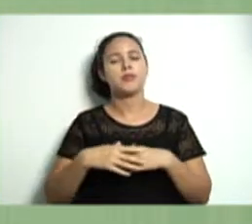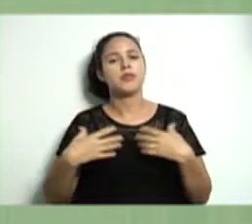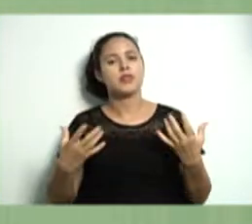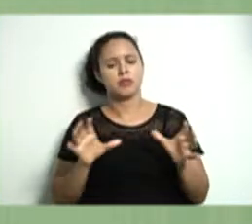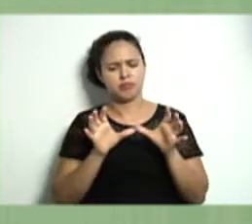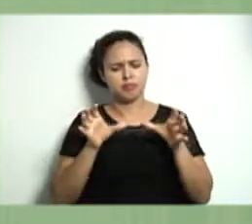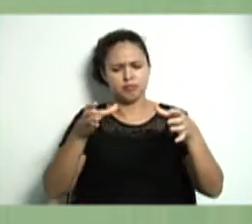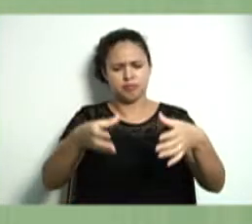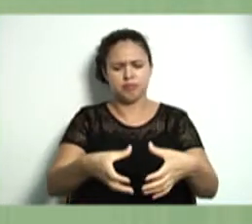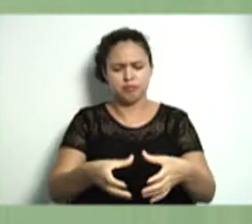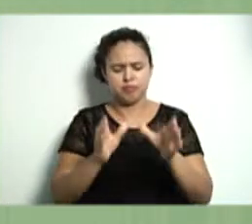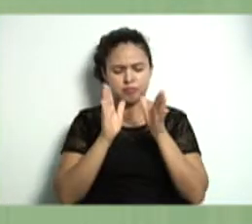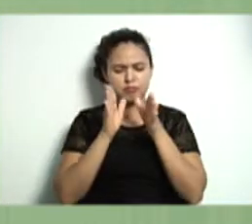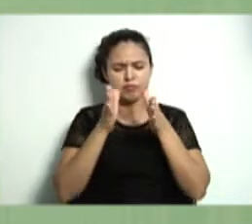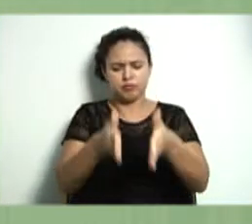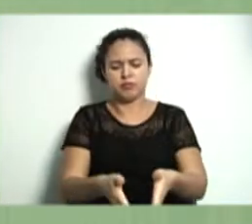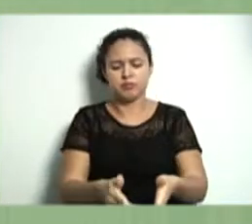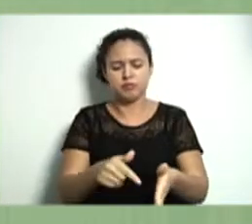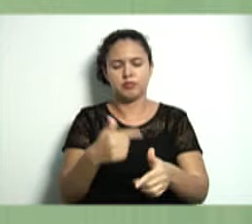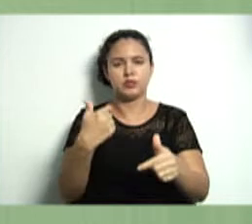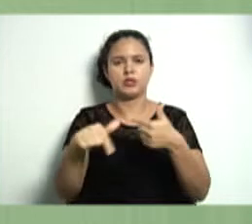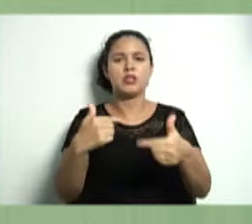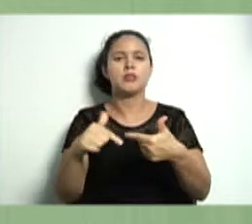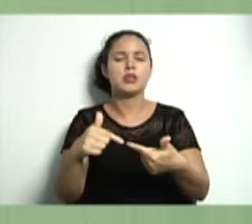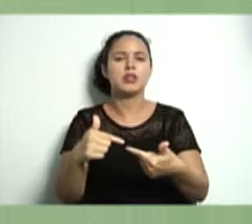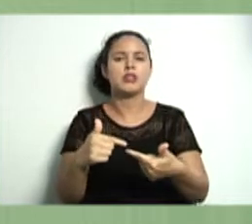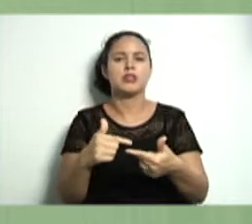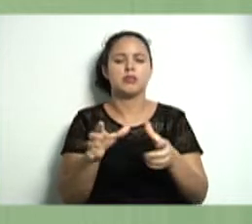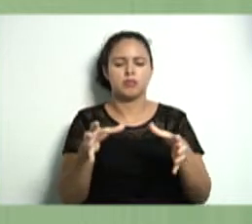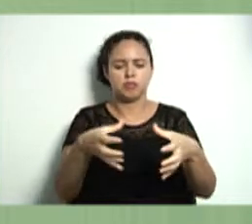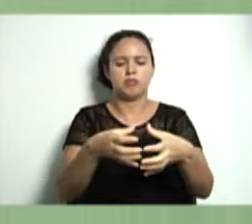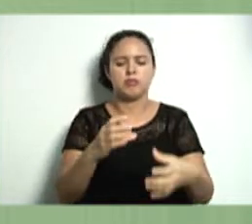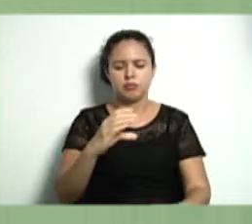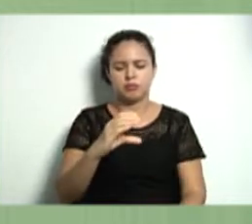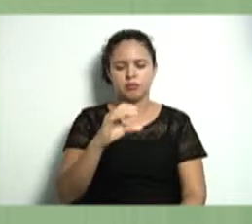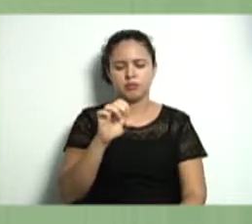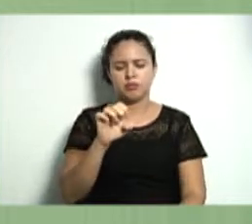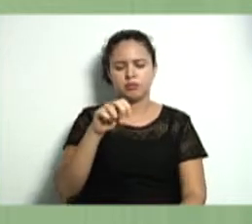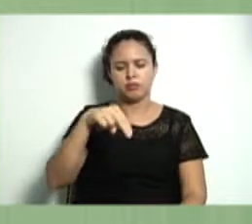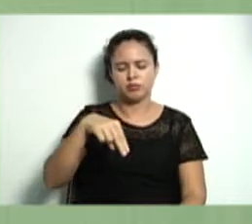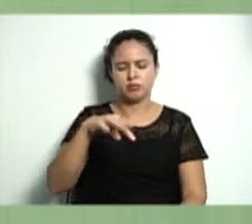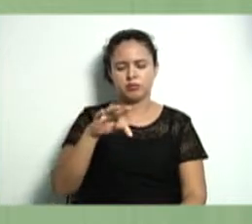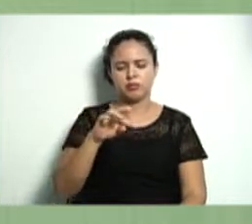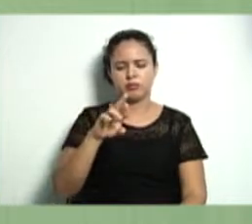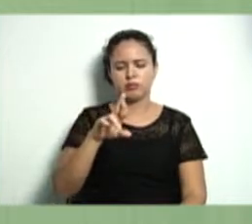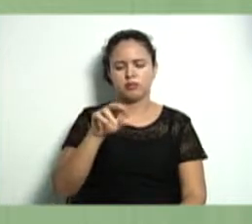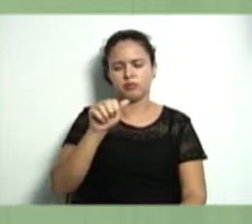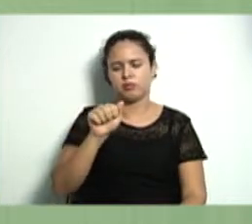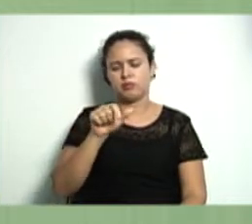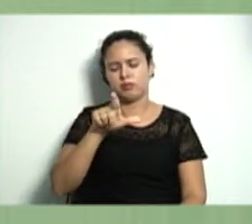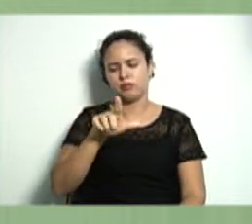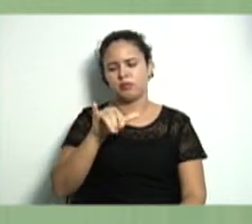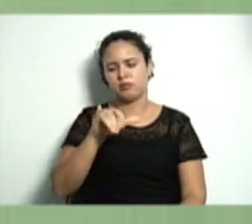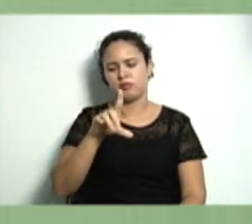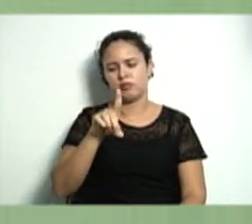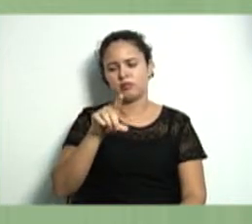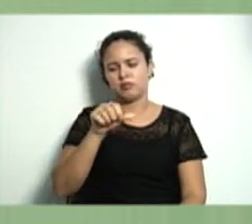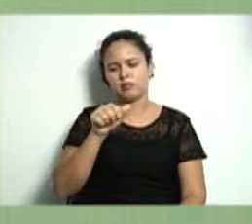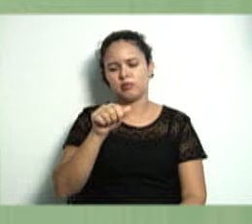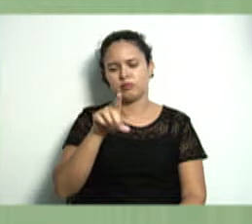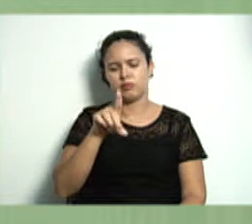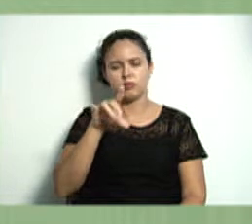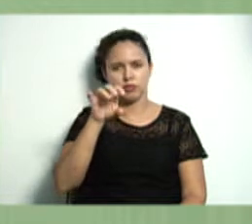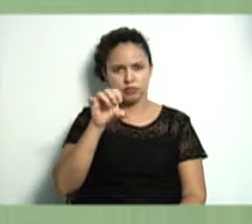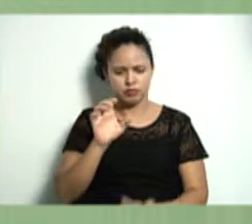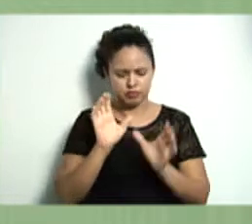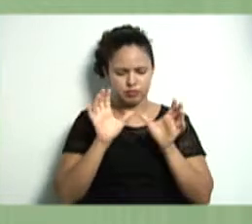centralidade do trabalho. É a centralidade do trabalho. É aqui que o trabalho se torna elemento central na nossa sociedade, porque